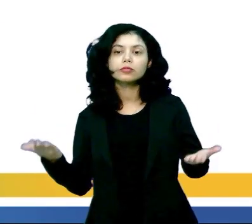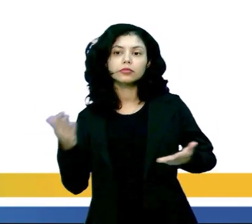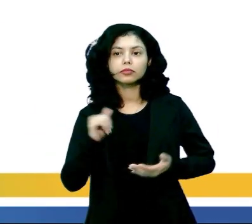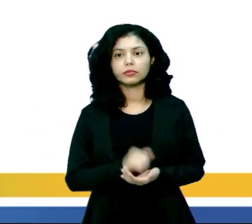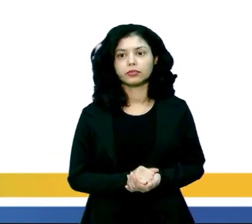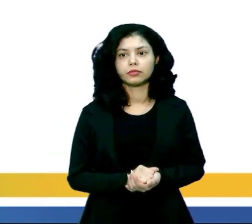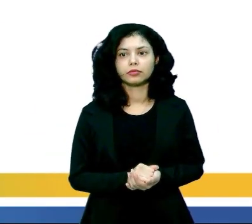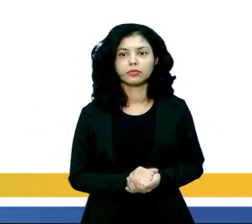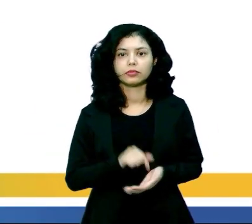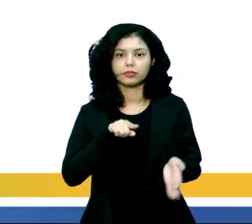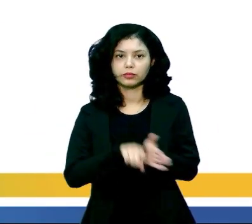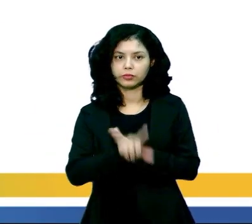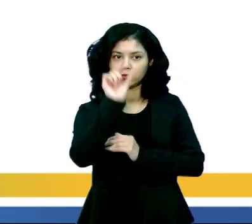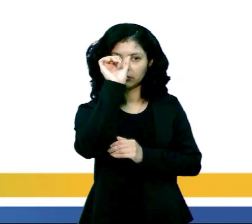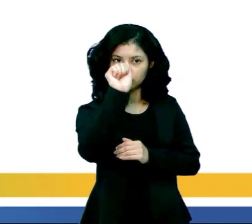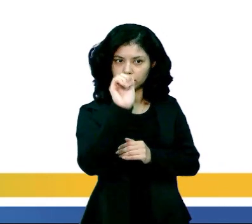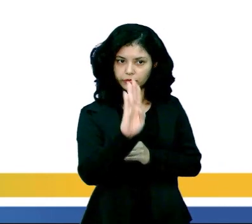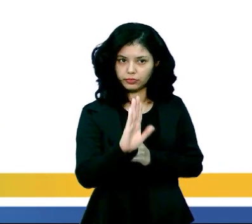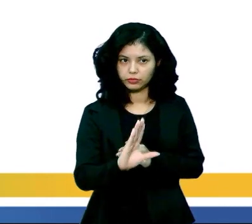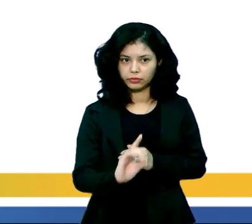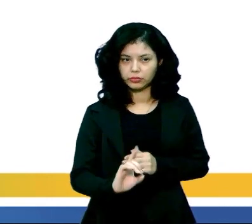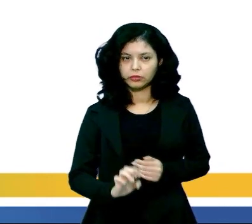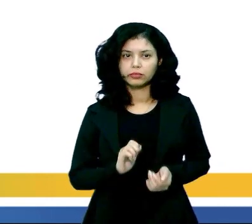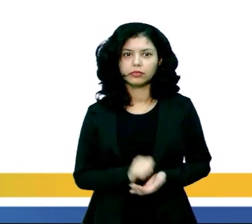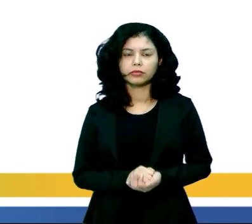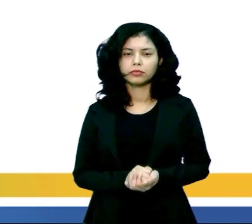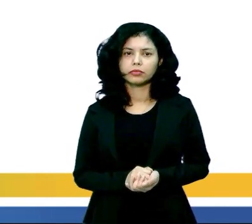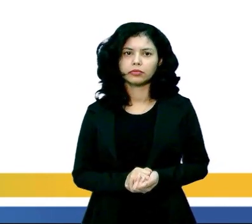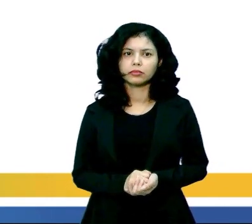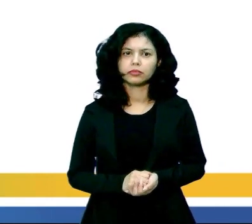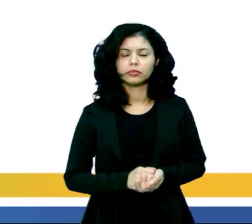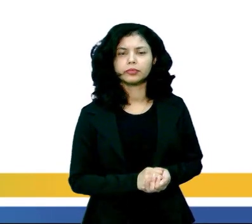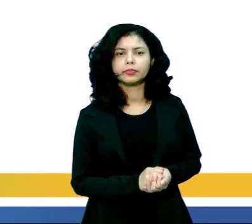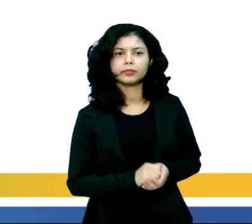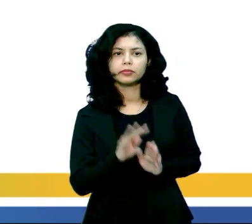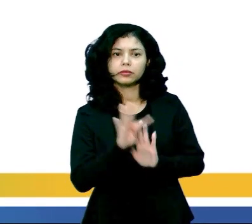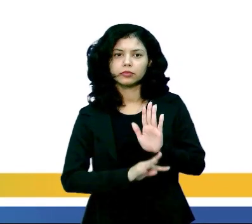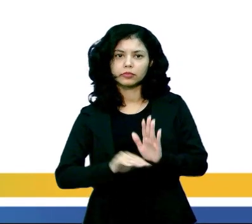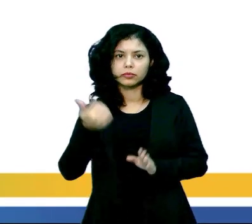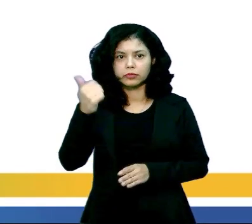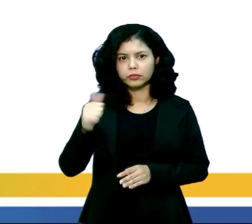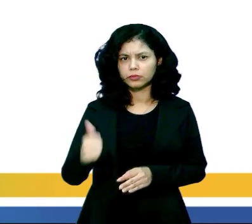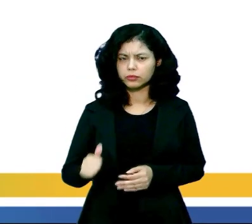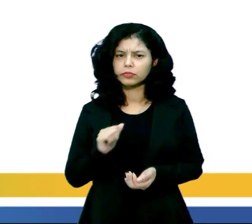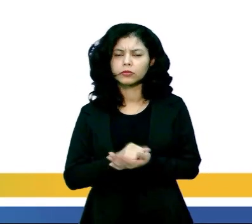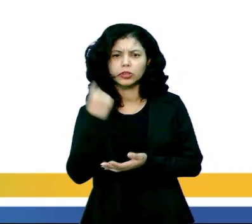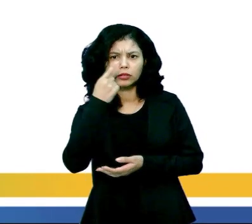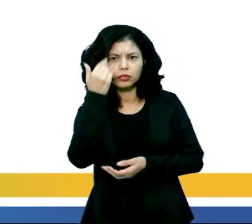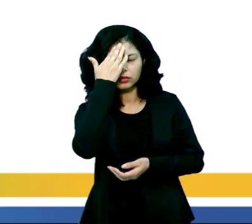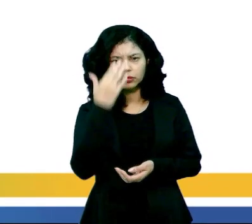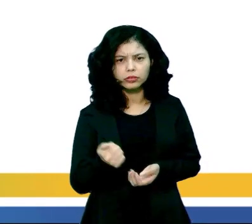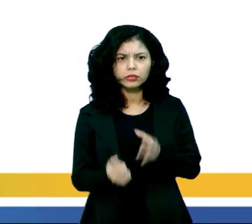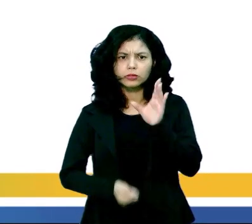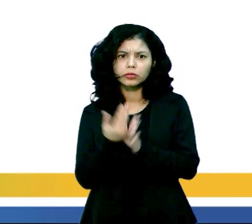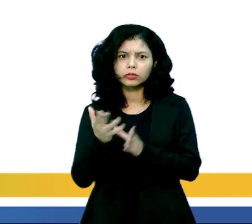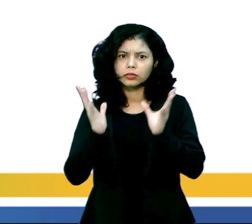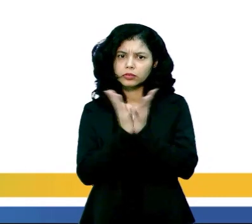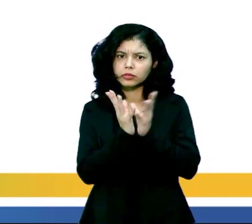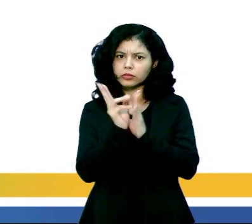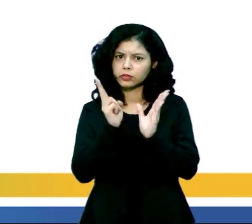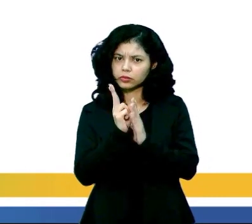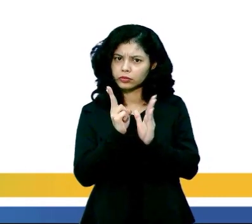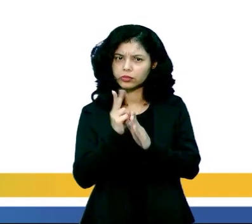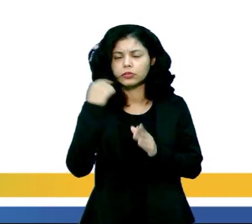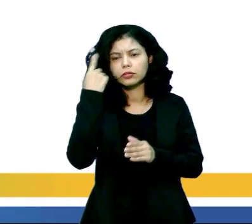Então, vamos para as assertativas ali, né, galera? Os catequizadores espanhóis avalizam os saberes produzidos pelas comunidades